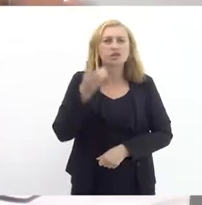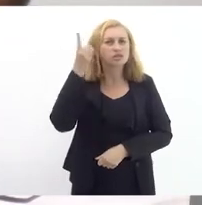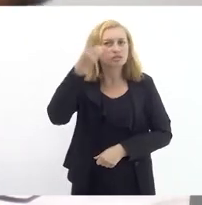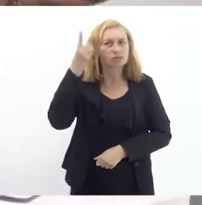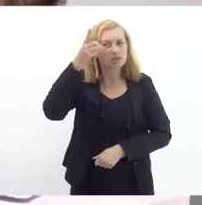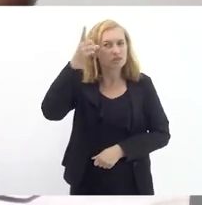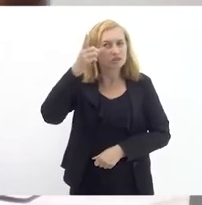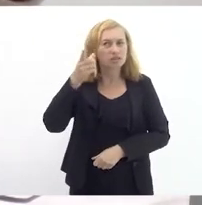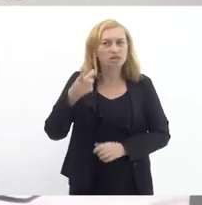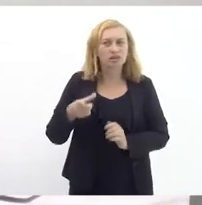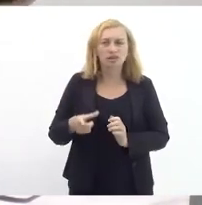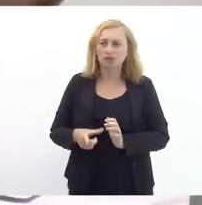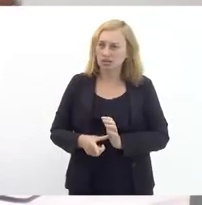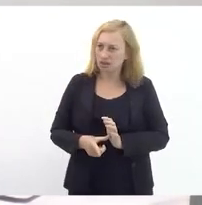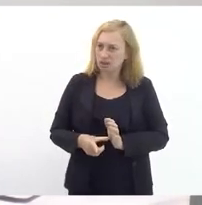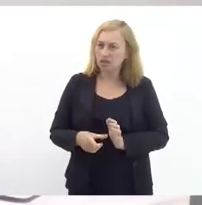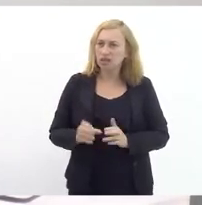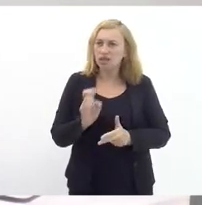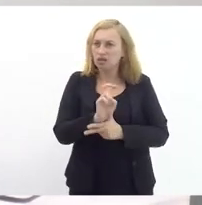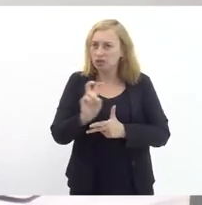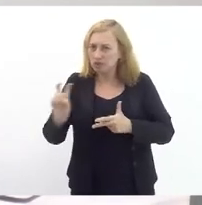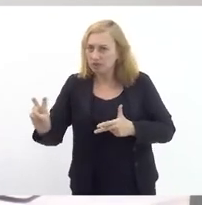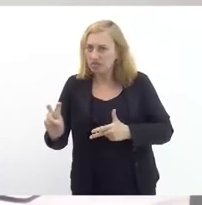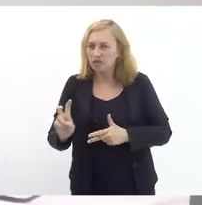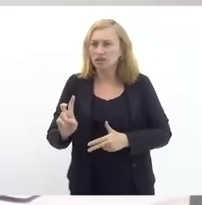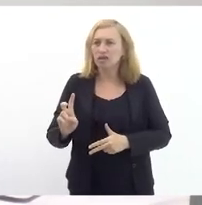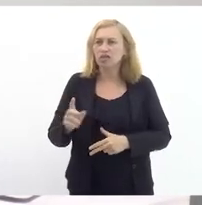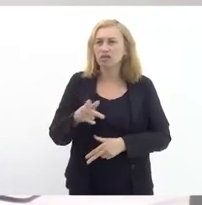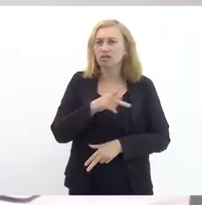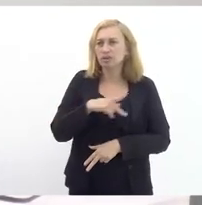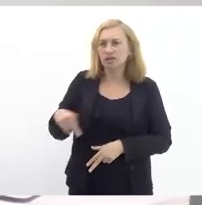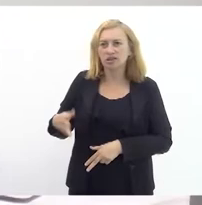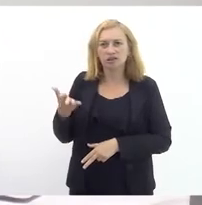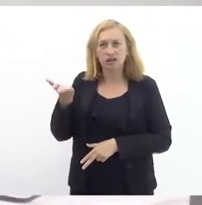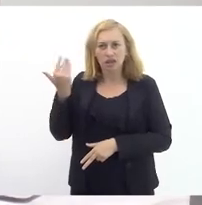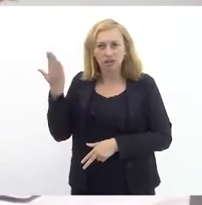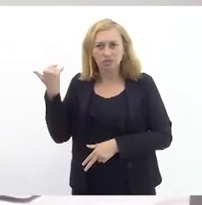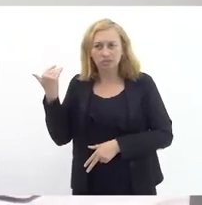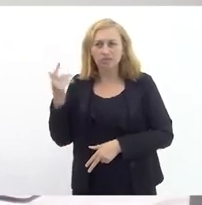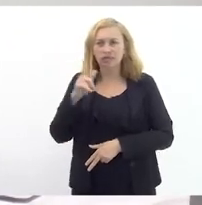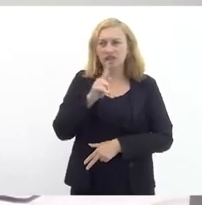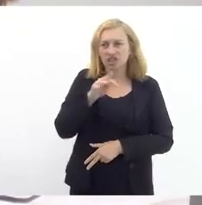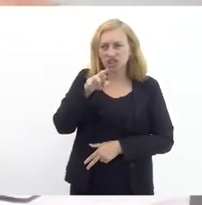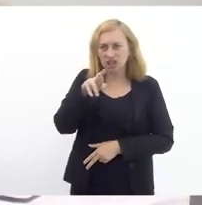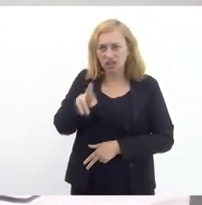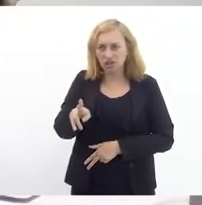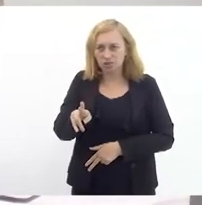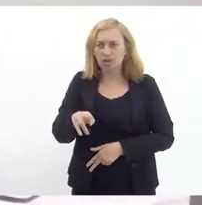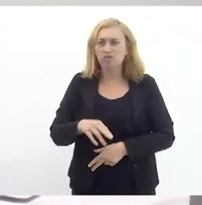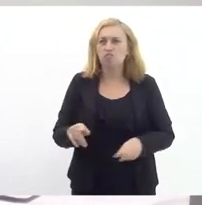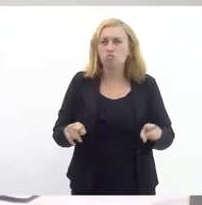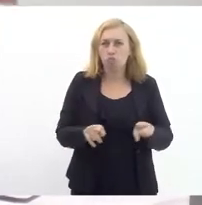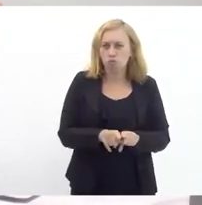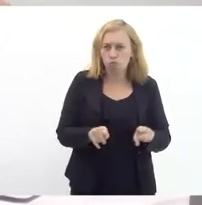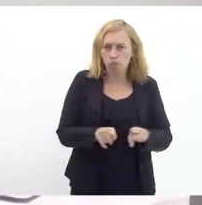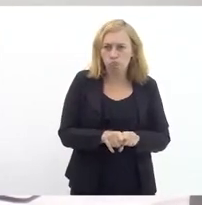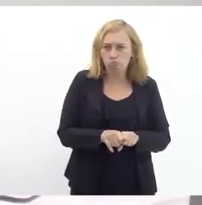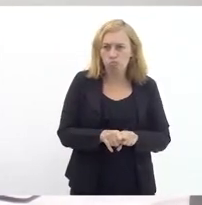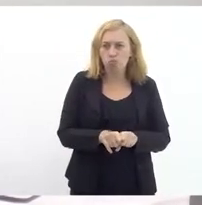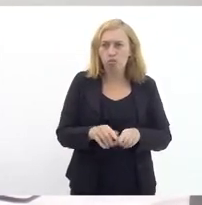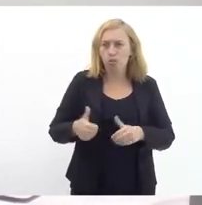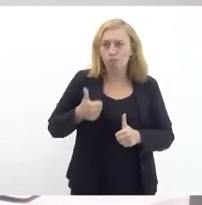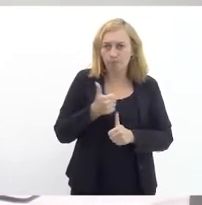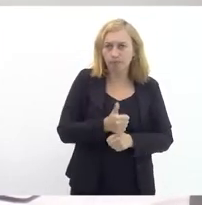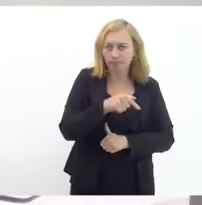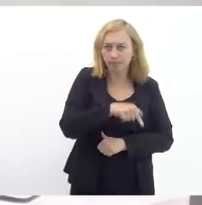os anteriores, a Supervia, a Getransp, que o doutor Murilo está falando aqui também, que assumiu agora,